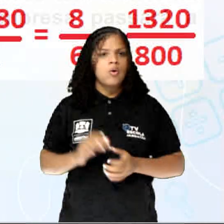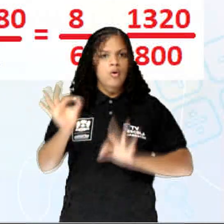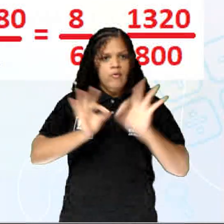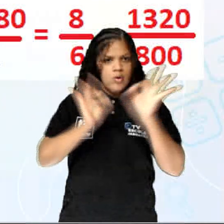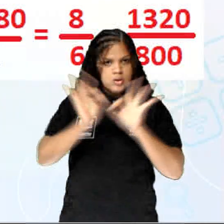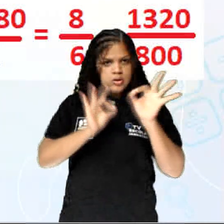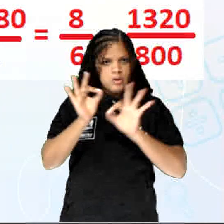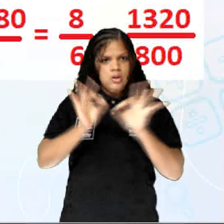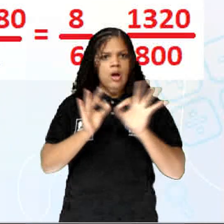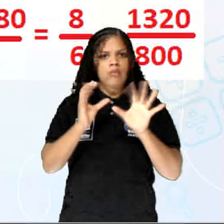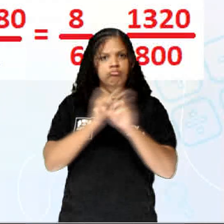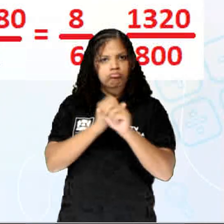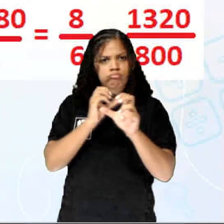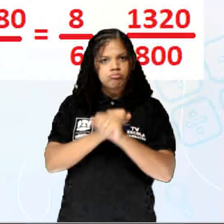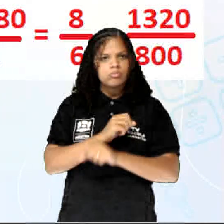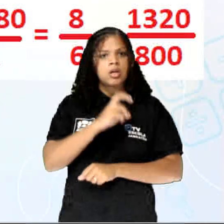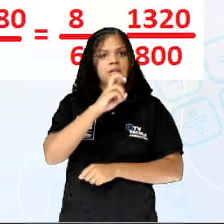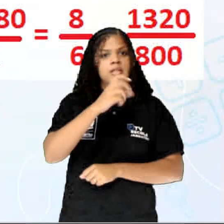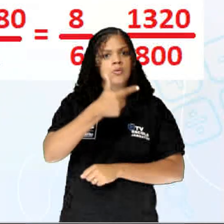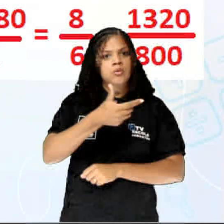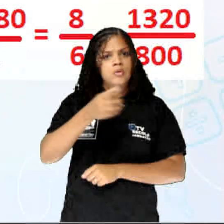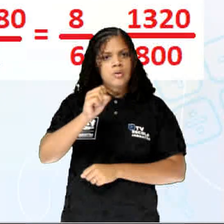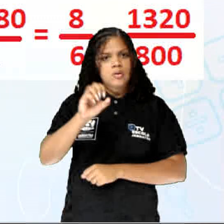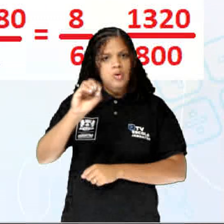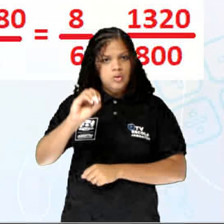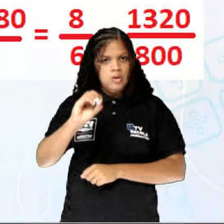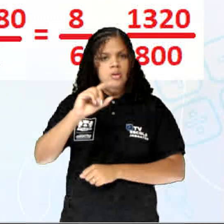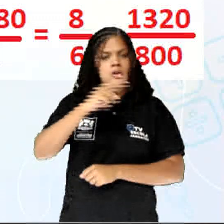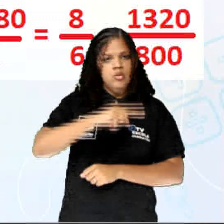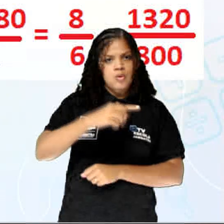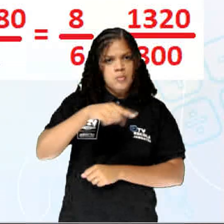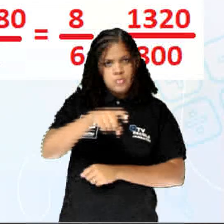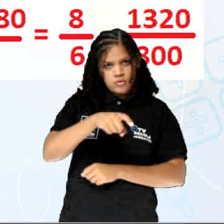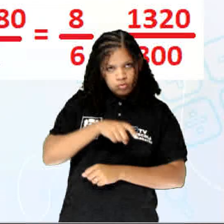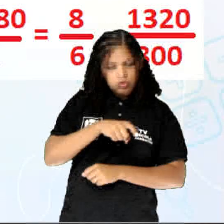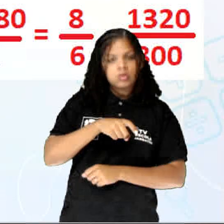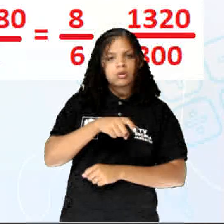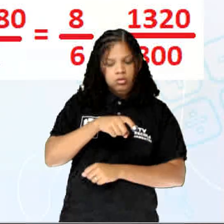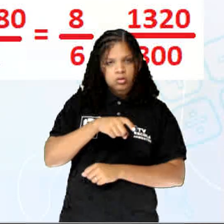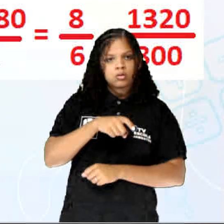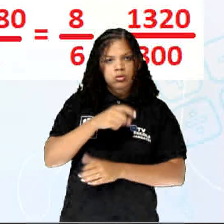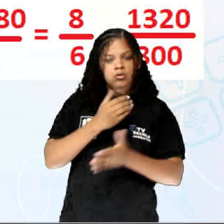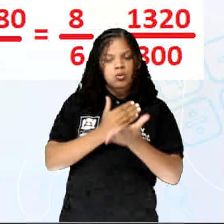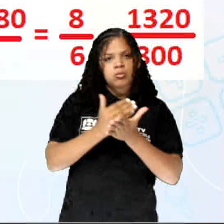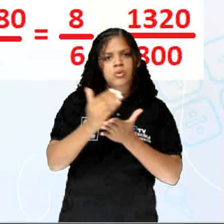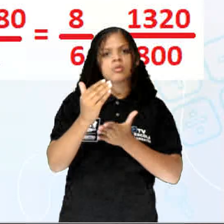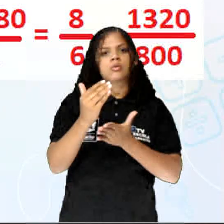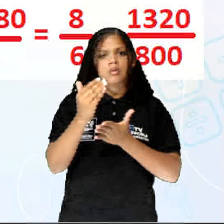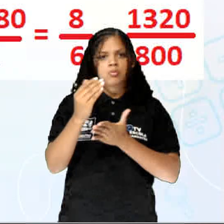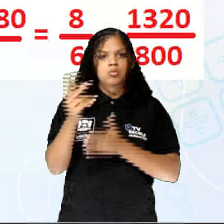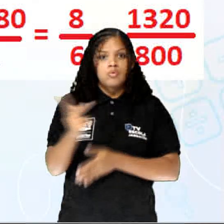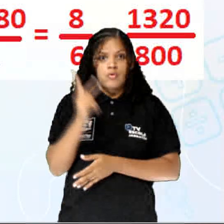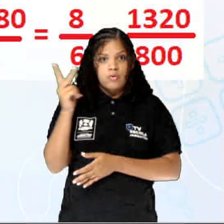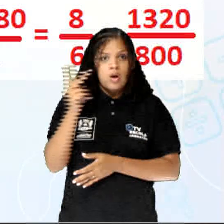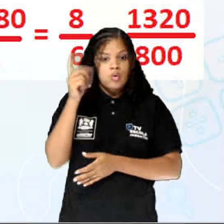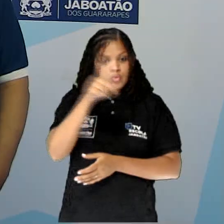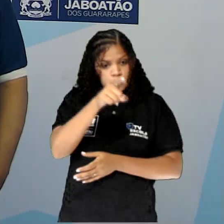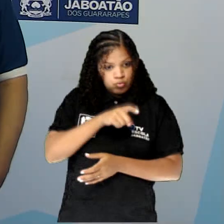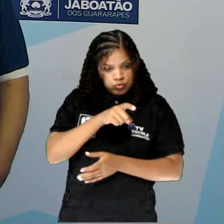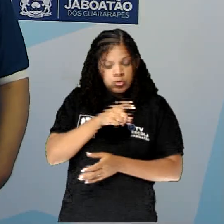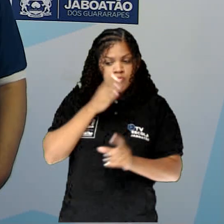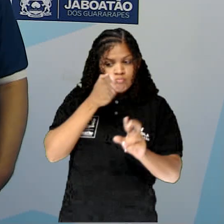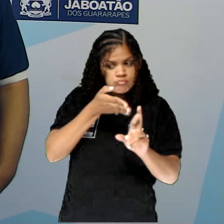vê só, se eu aumento a quantidade de funcionários, eu vou aumentar a quantidade de refrigerantes, certo? Porque quanto mais